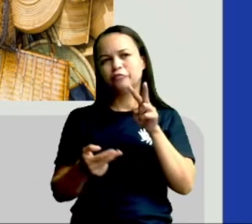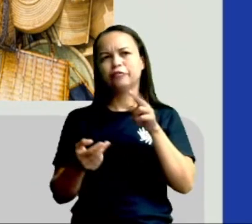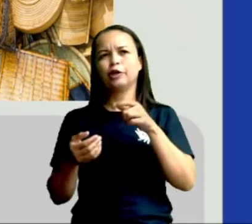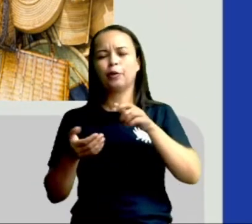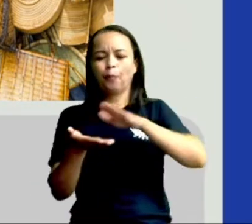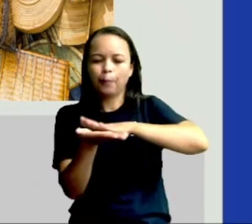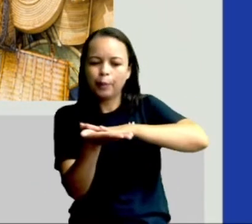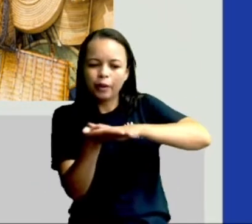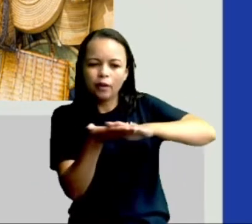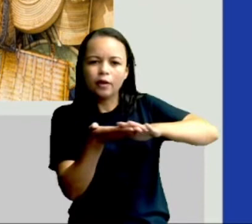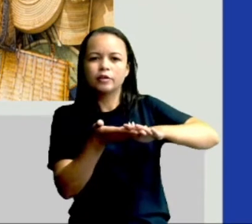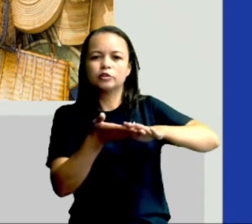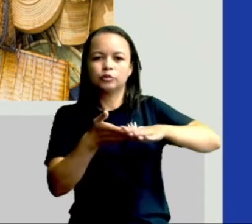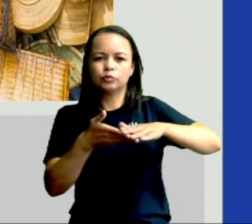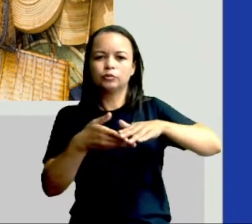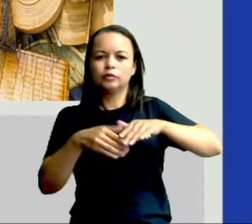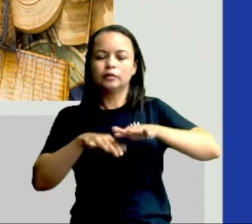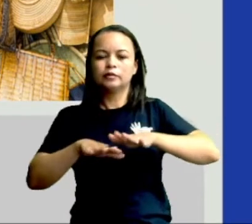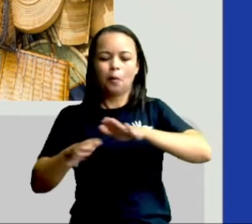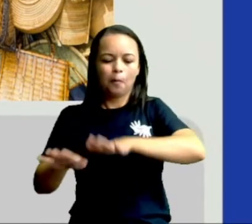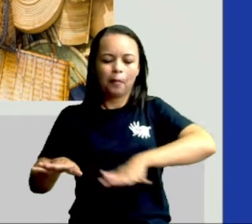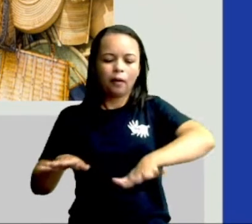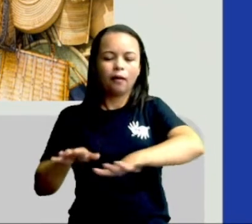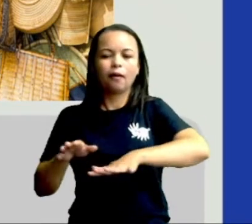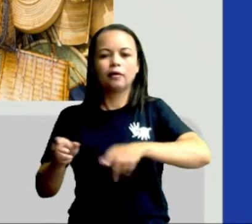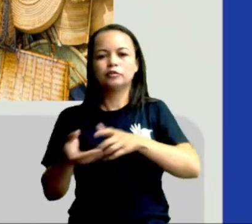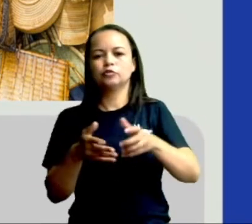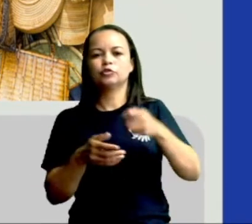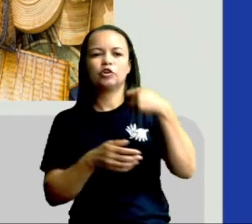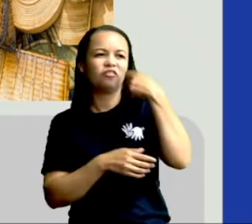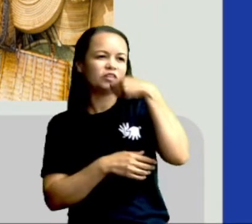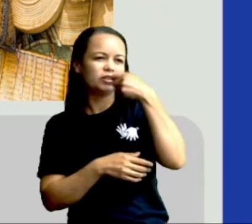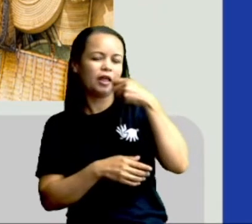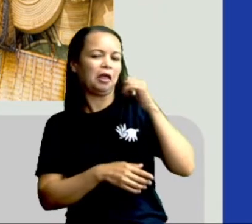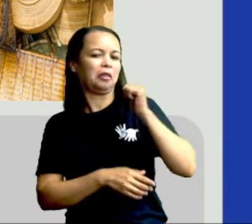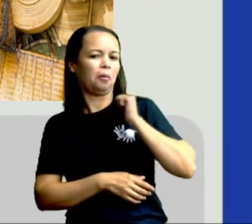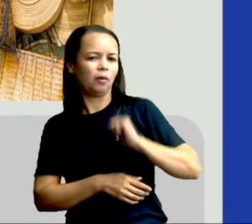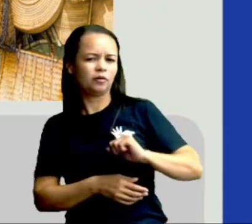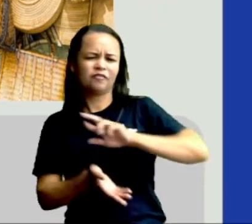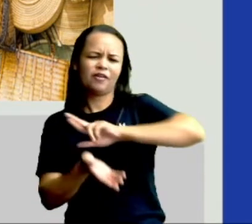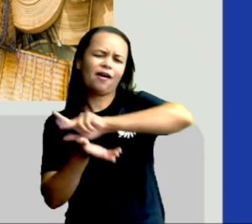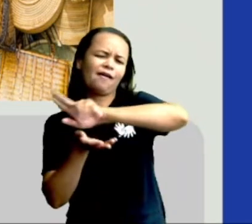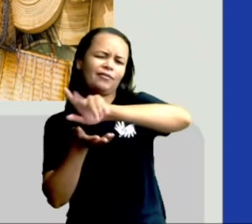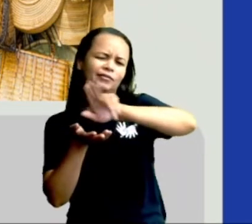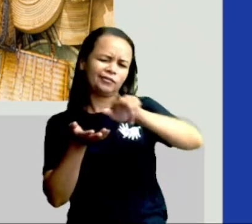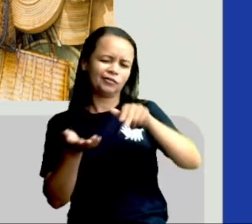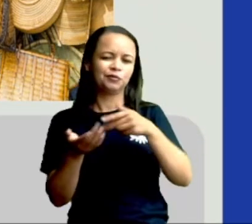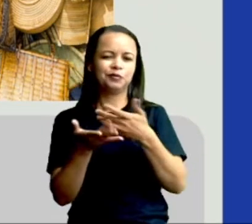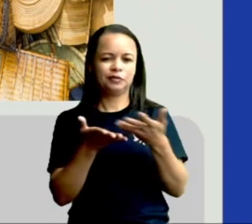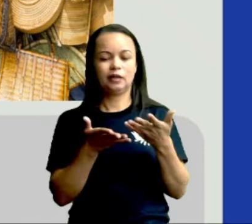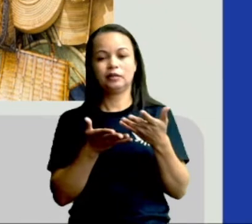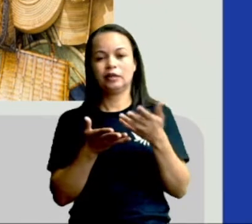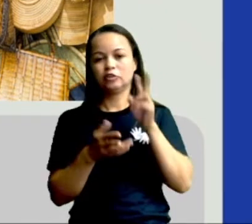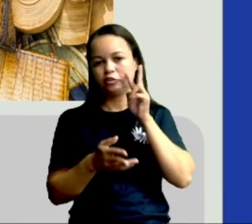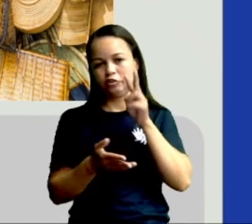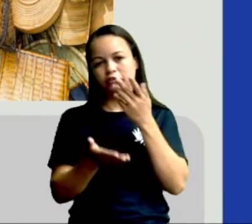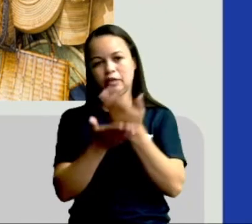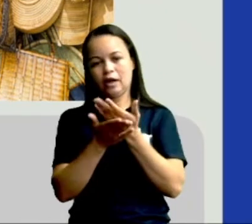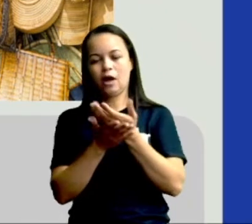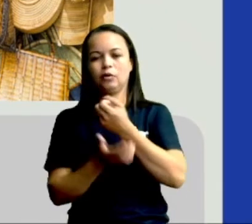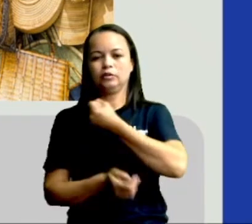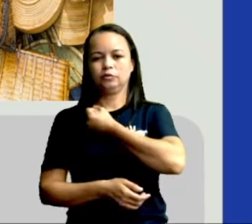piso, E outras coisas como escova de dente, bolsa. Todas essas coisas nós vimos na aula de